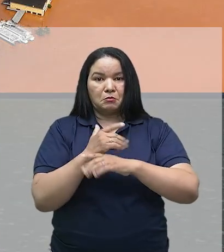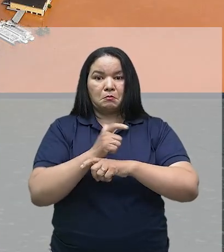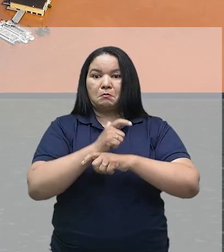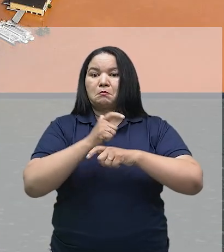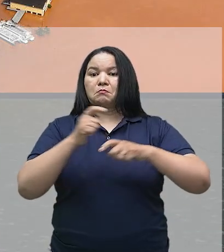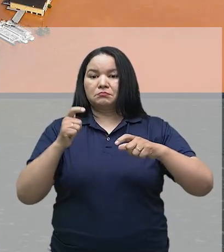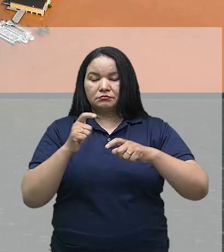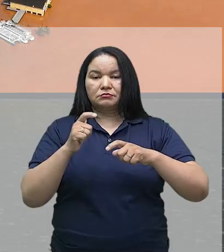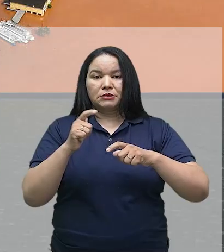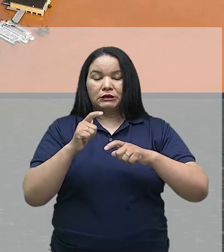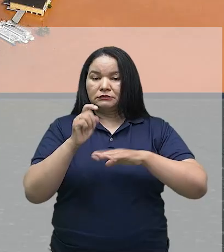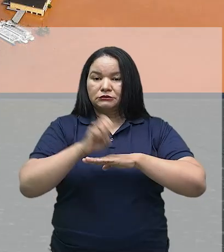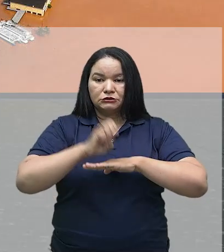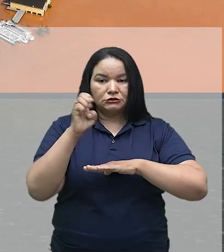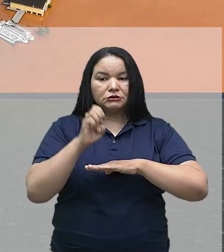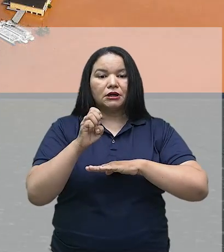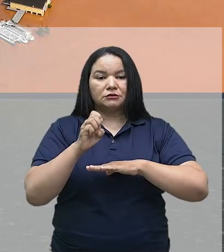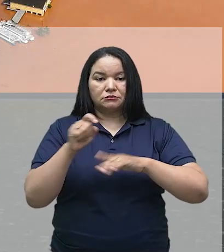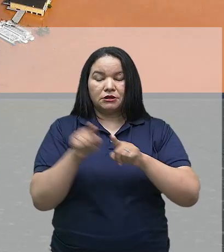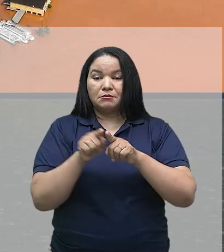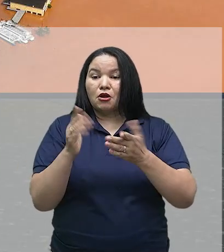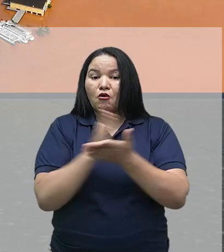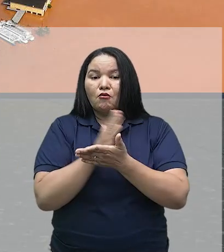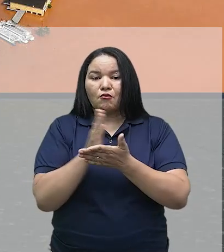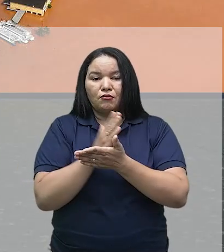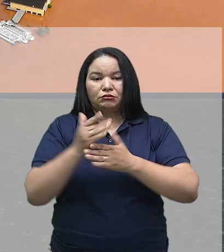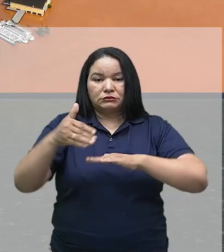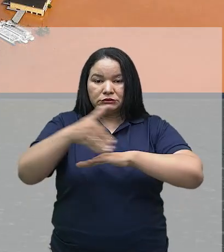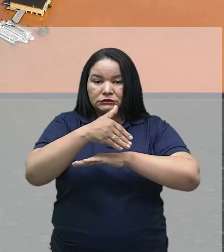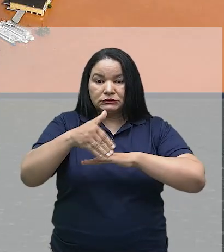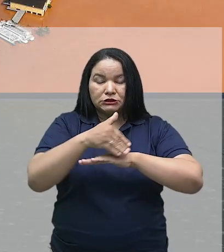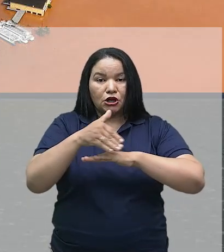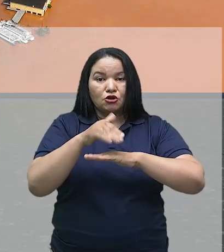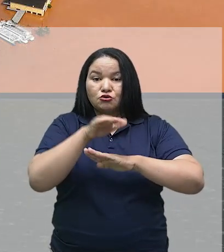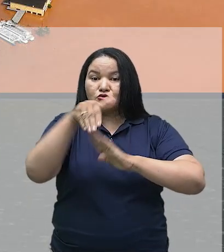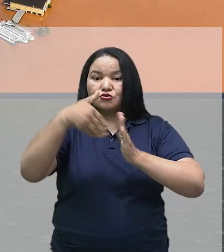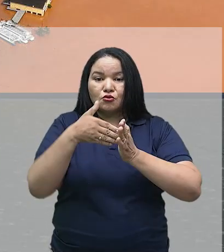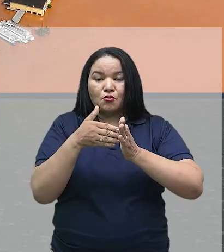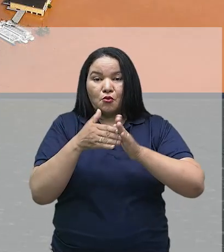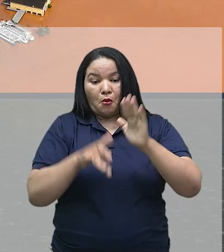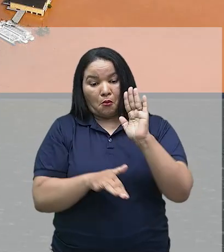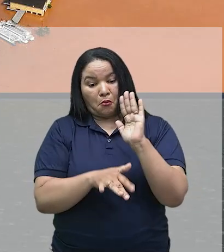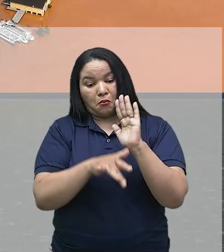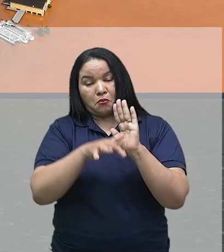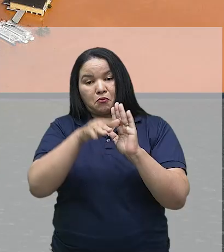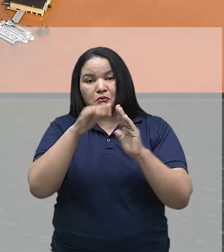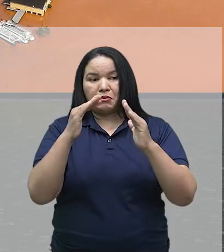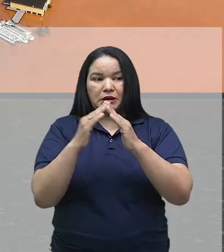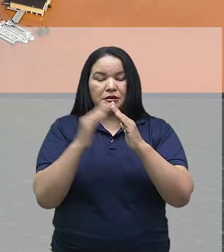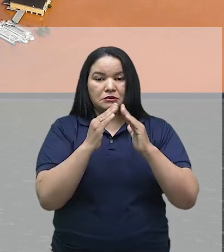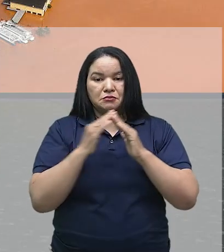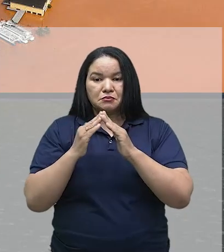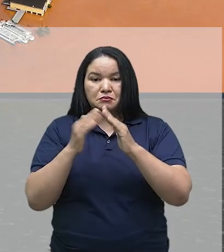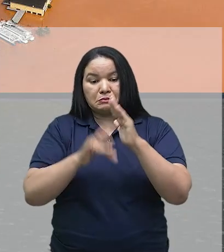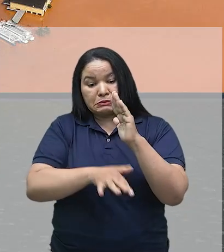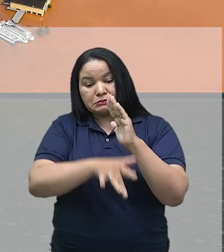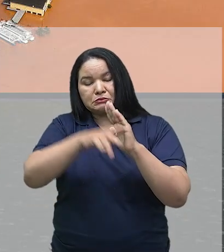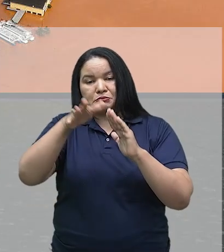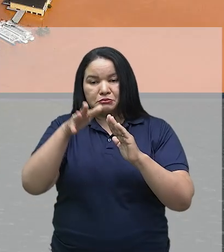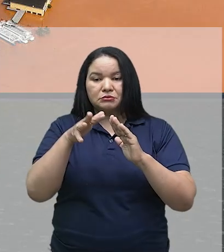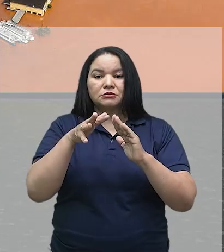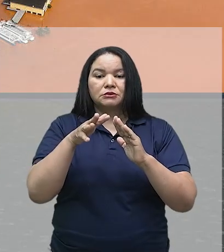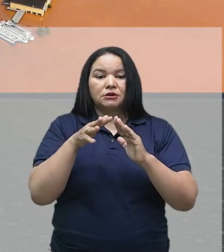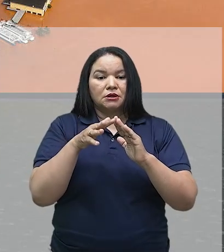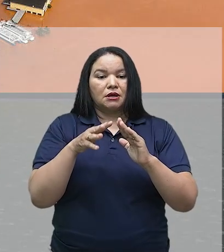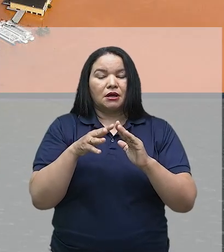grande parte do estado, sendo ainda que alguns bairros e cidades inteiras foram submersos e destruídos,